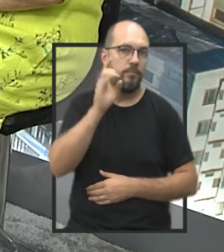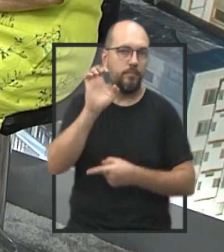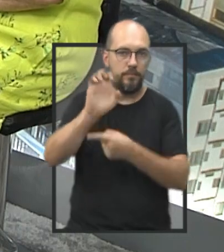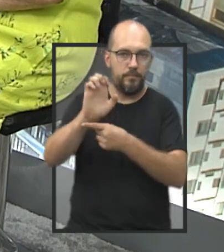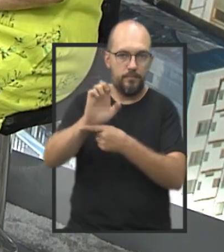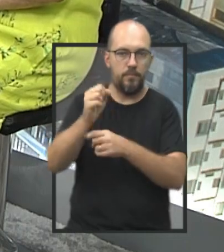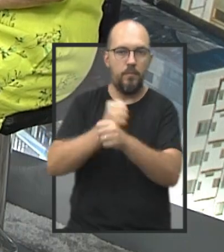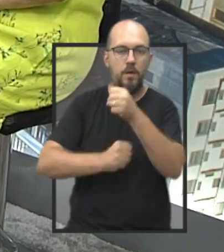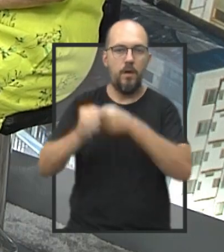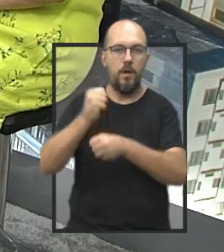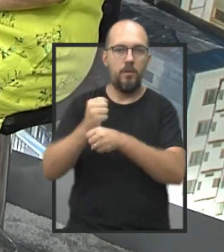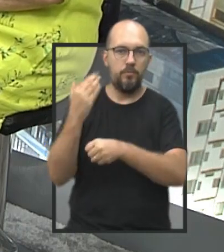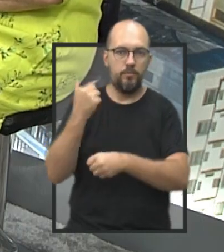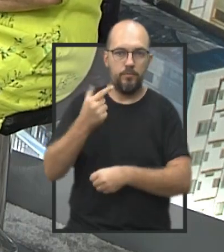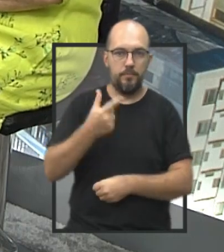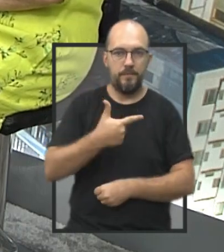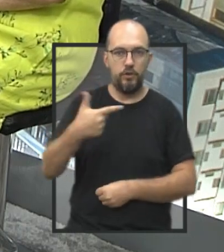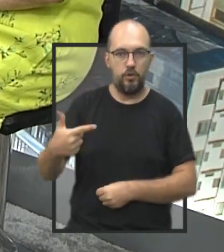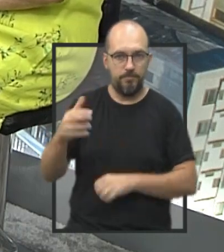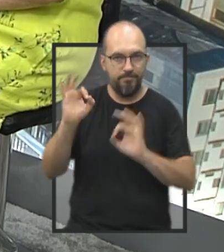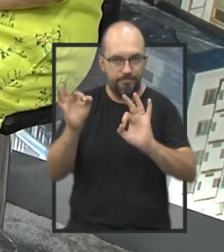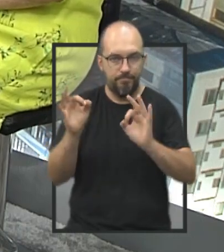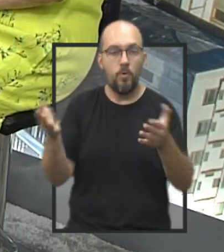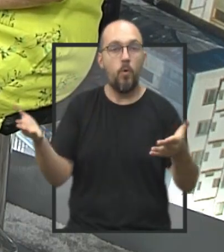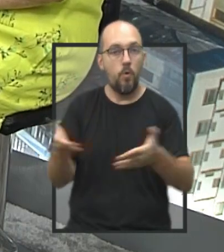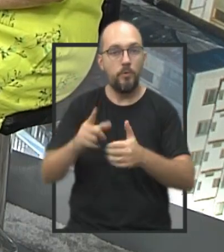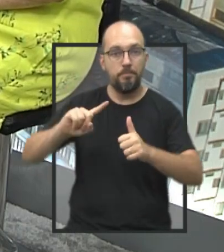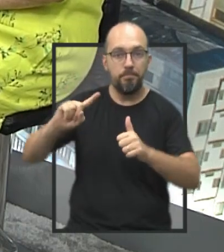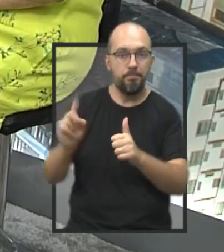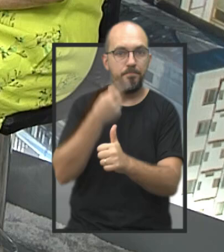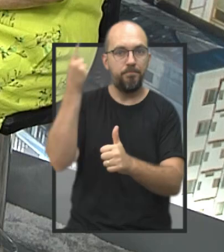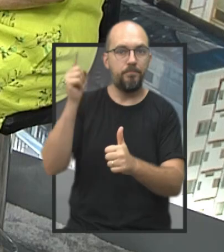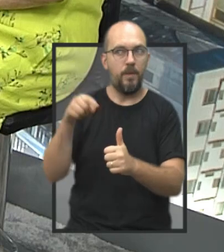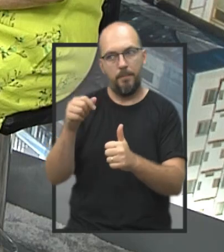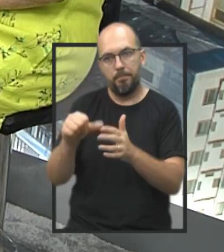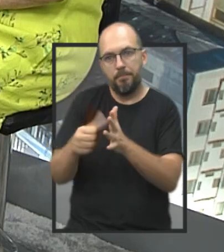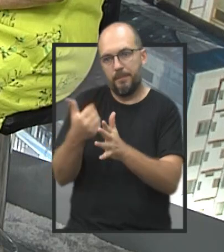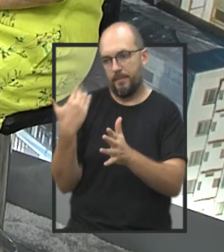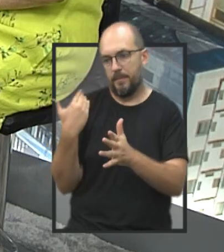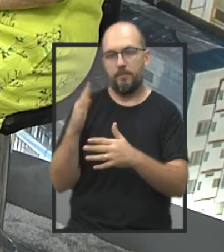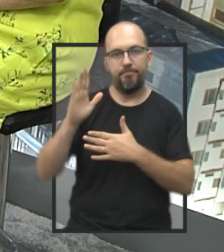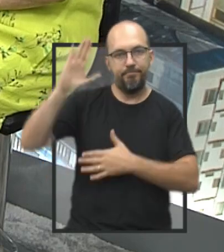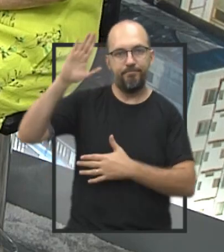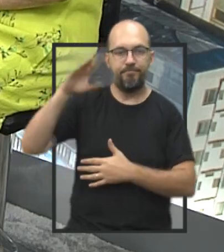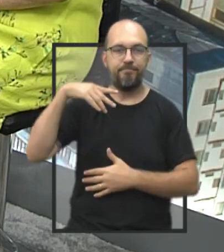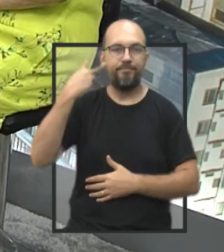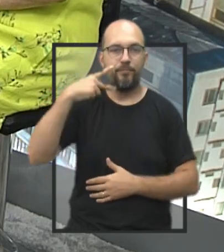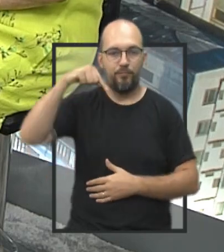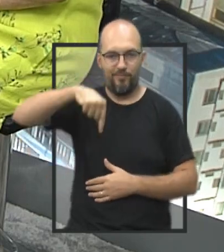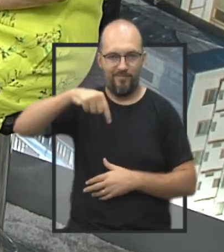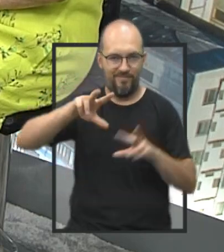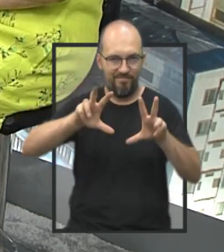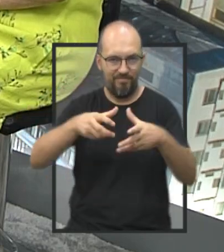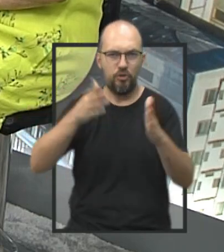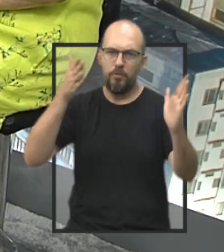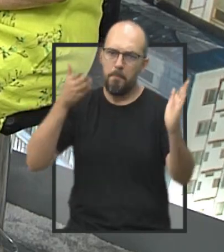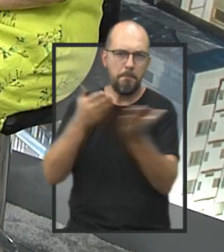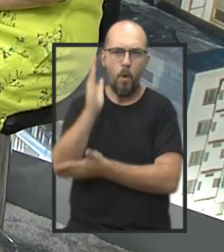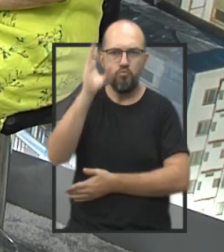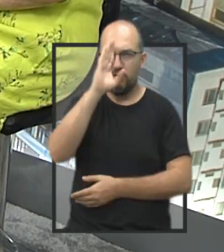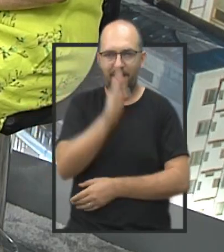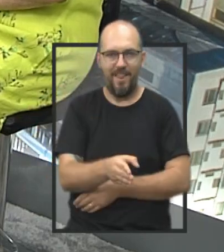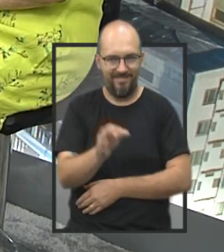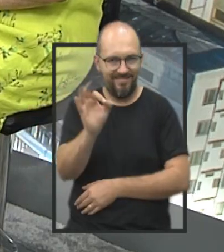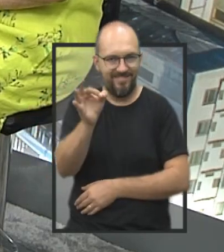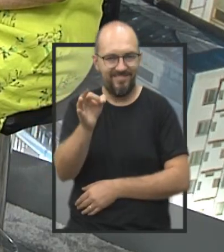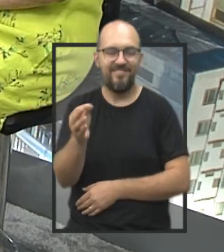estadual em 2022. E esta foi a primeira eleição para uma cadeira aqui na Câmara e já entrou de primeira.